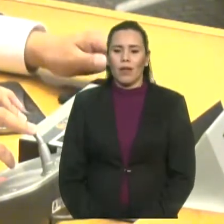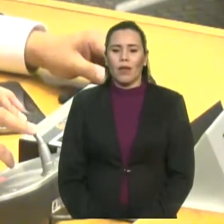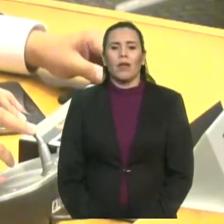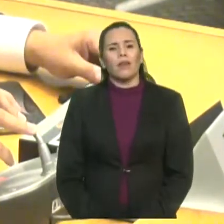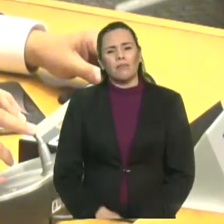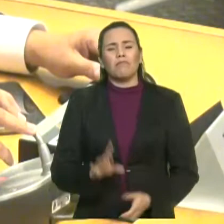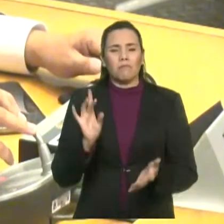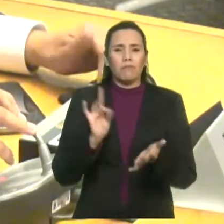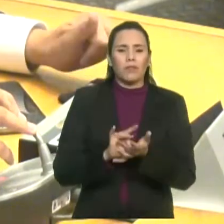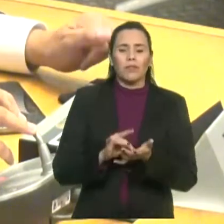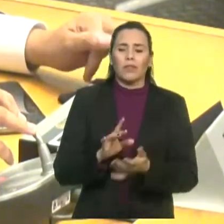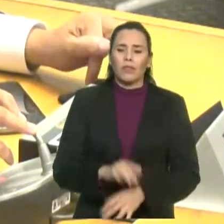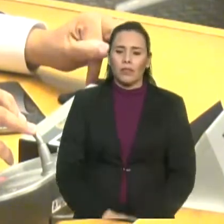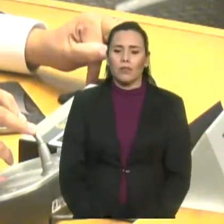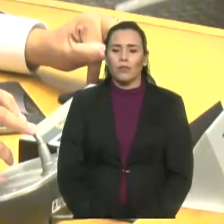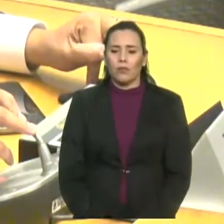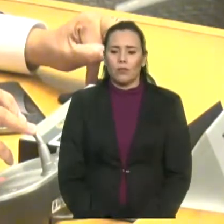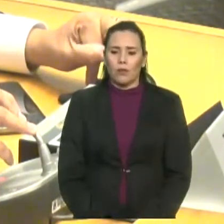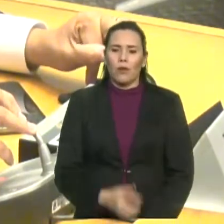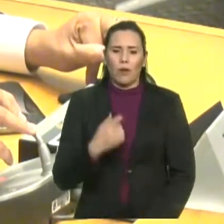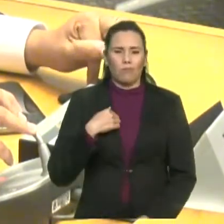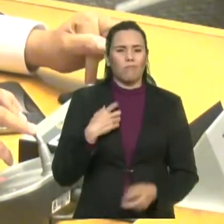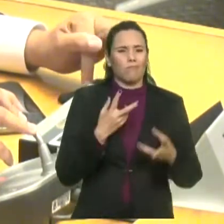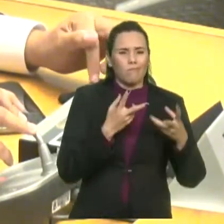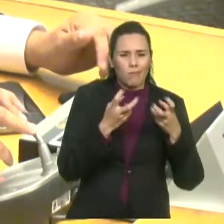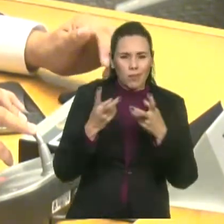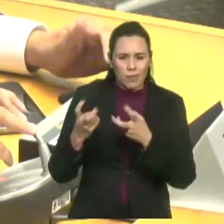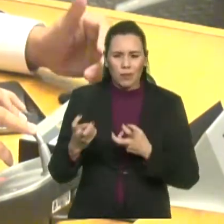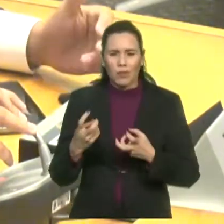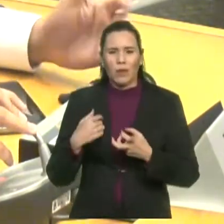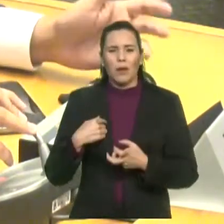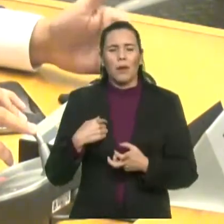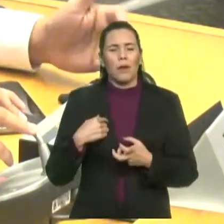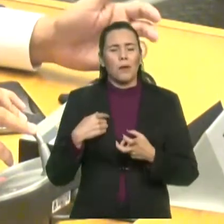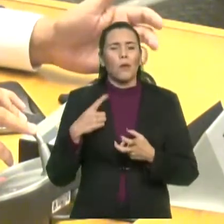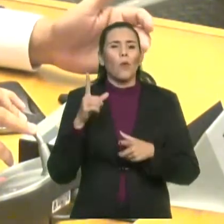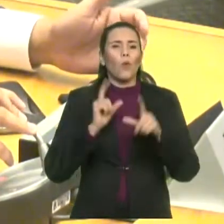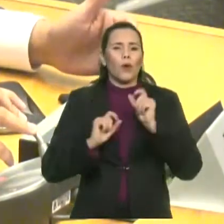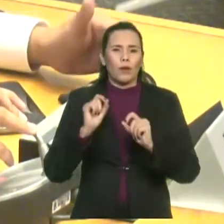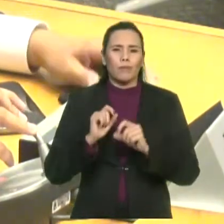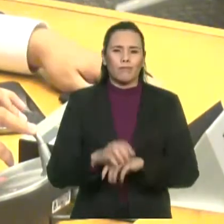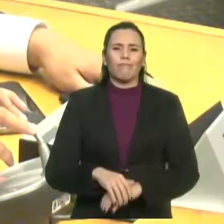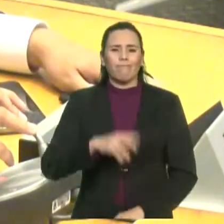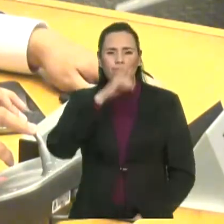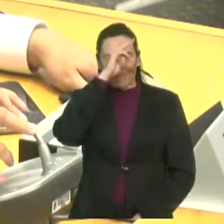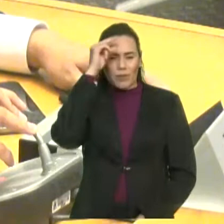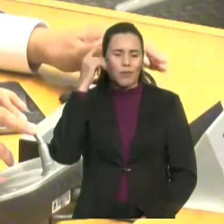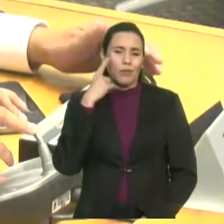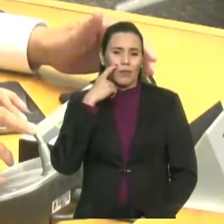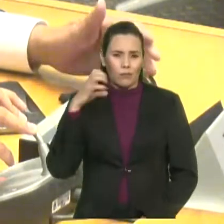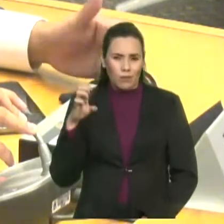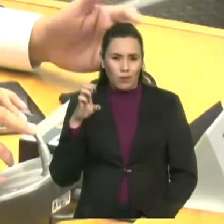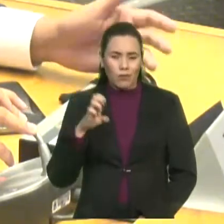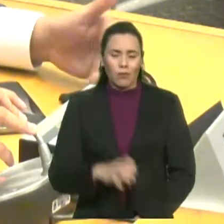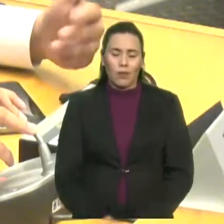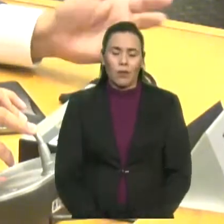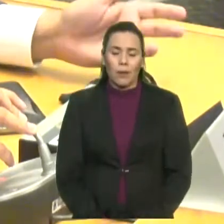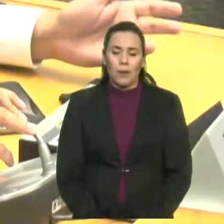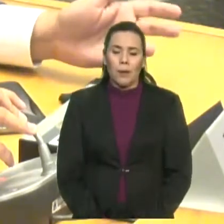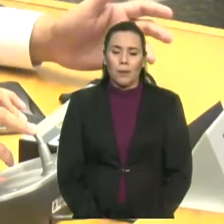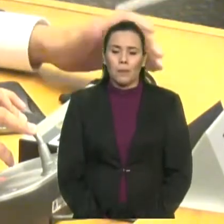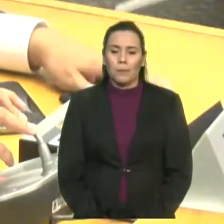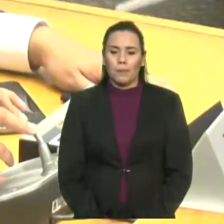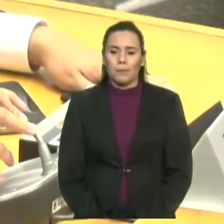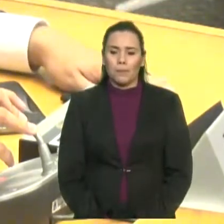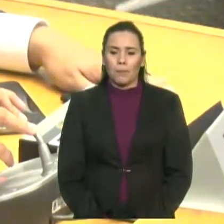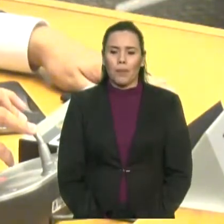nesses últimos dois mandatos, nos 8 anos. A gente vê como poucos prefeitos, não só no nosso Maranhão, mas